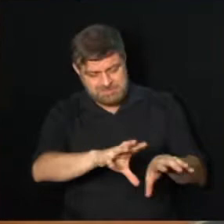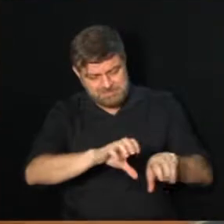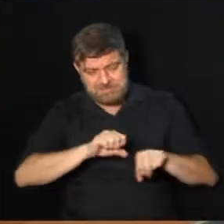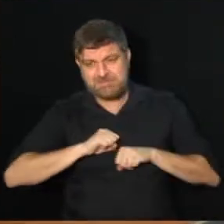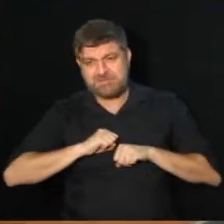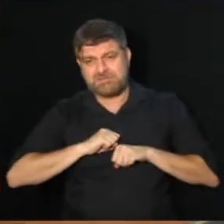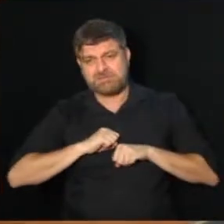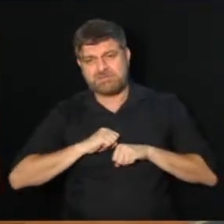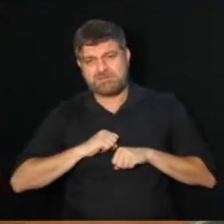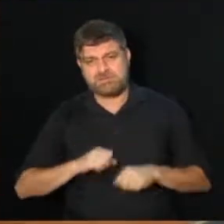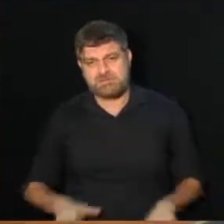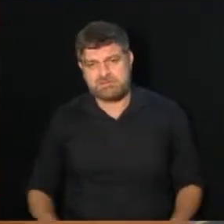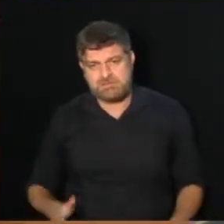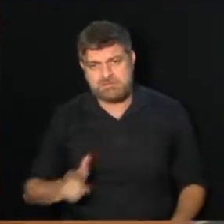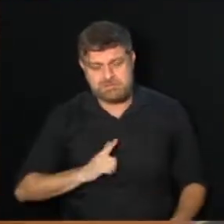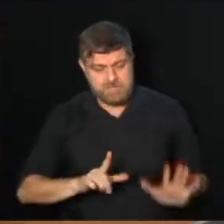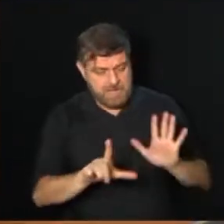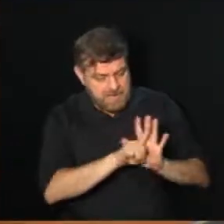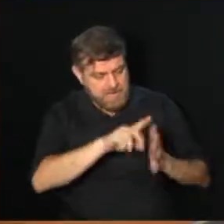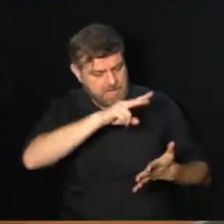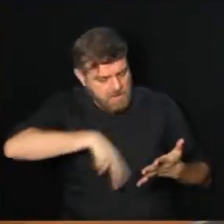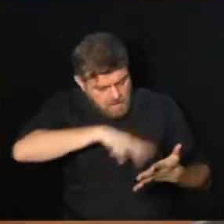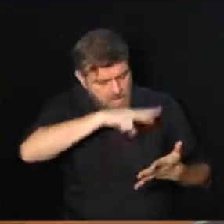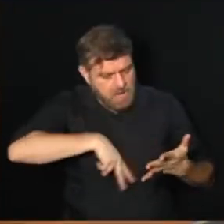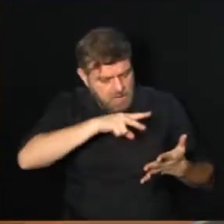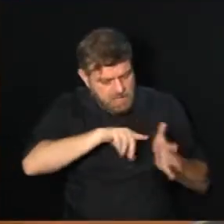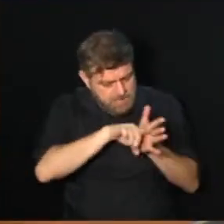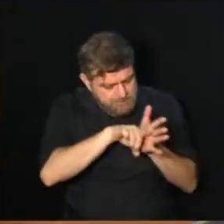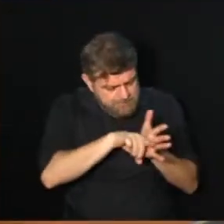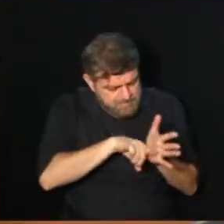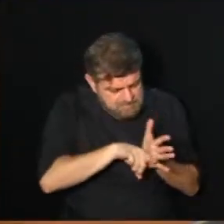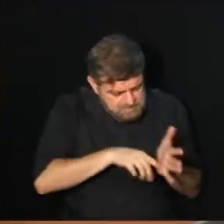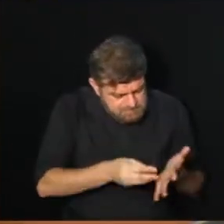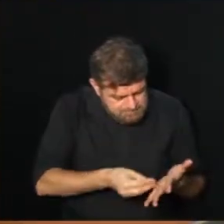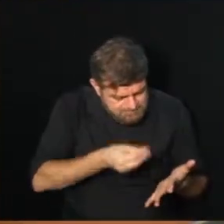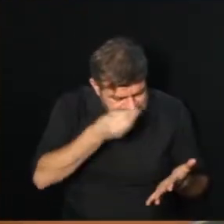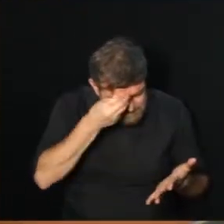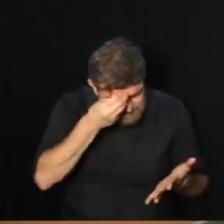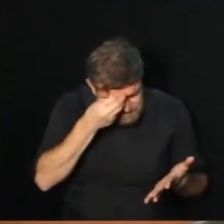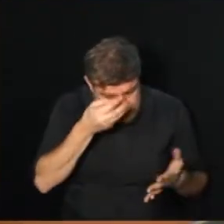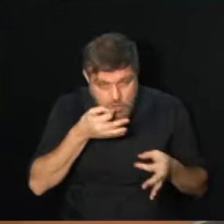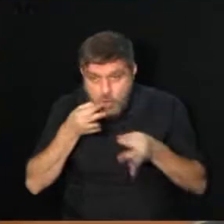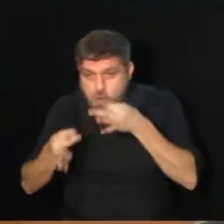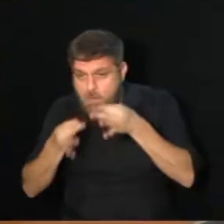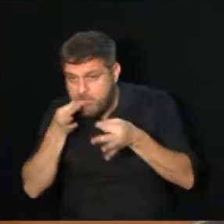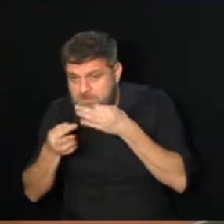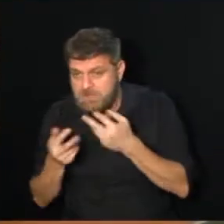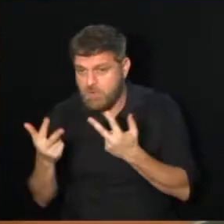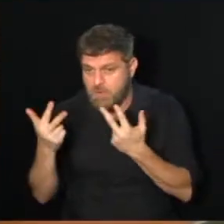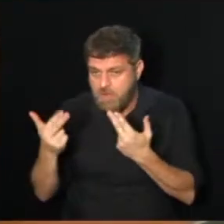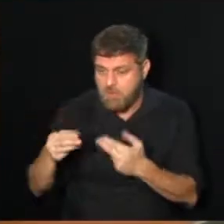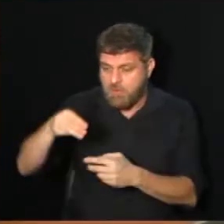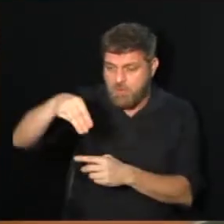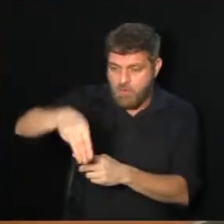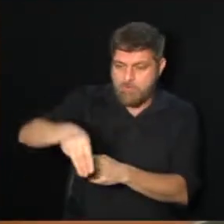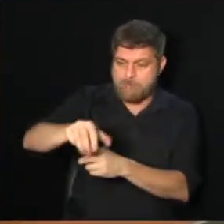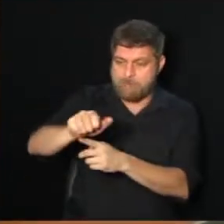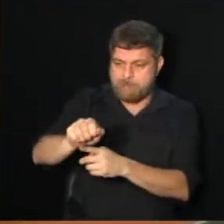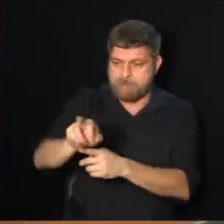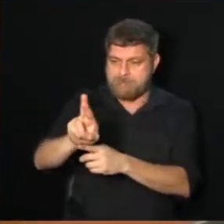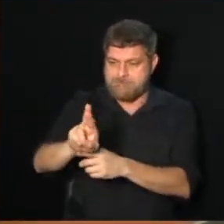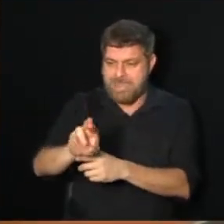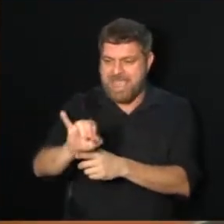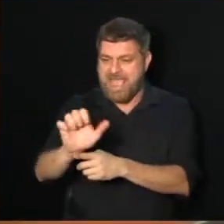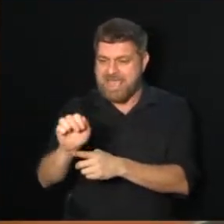lei, tomar conta dela, ler, entender como o pessoal fez, sugerir como o Mariante sugeriu, um complemento à